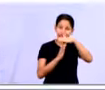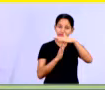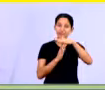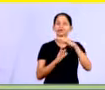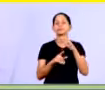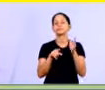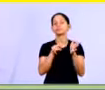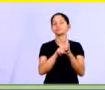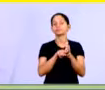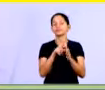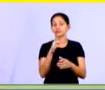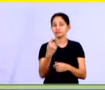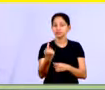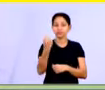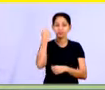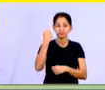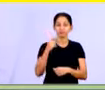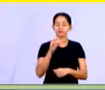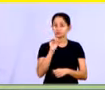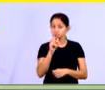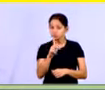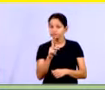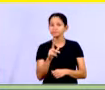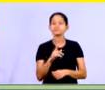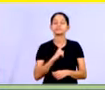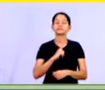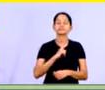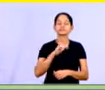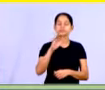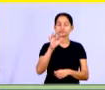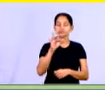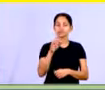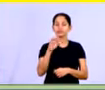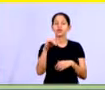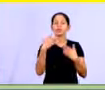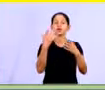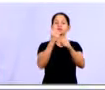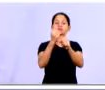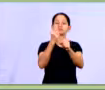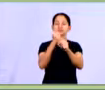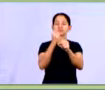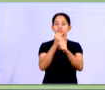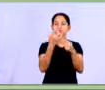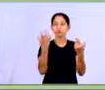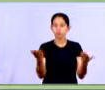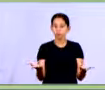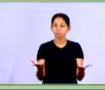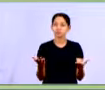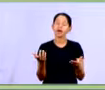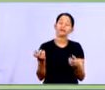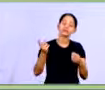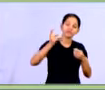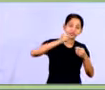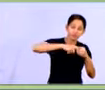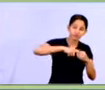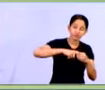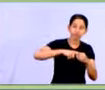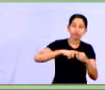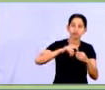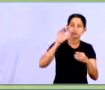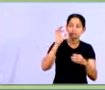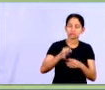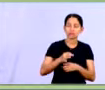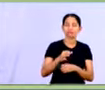saldo negativo, né? O 2 anos. Muito bem. O FCA significa o fluxo de caixa acumulado, ou seja, o